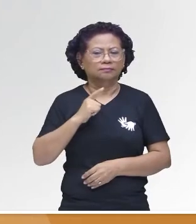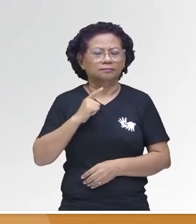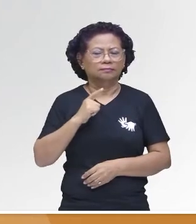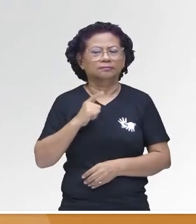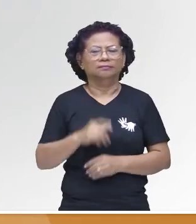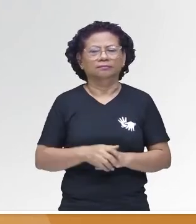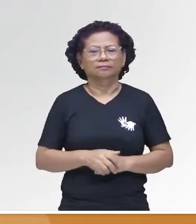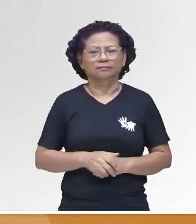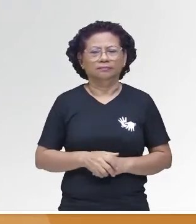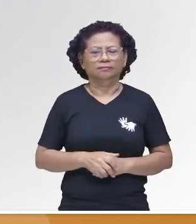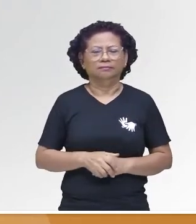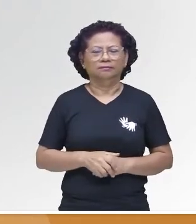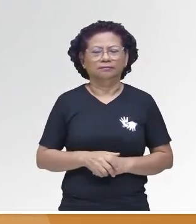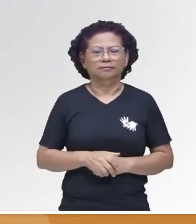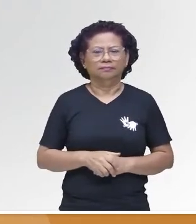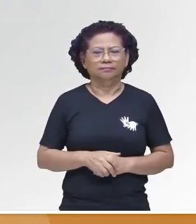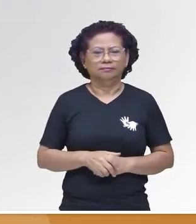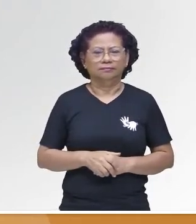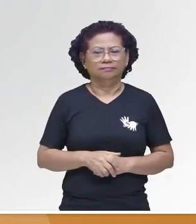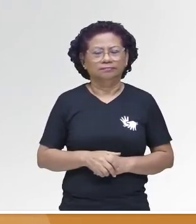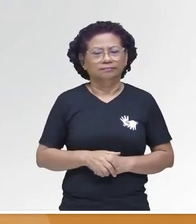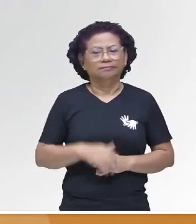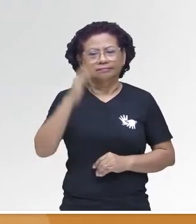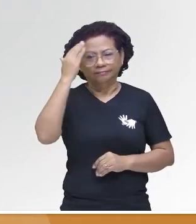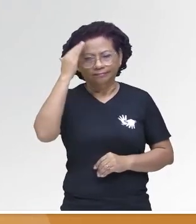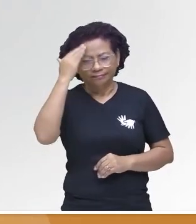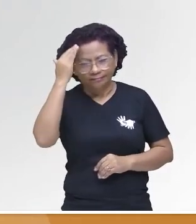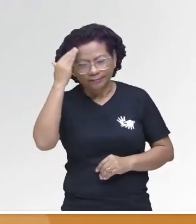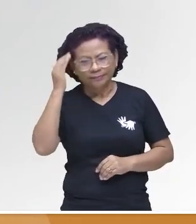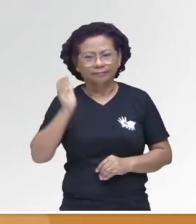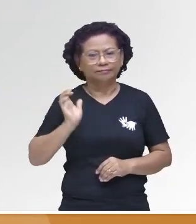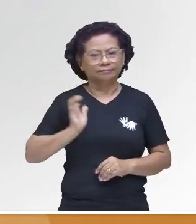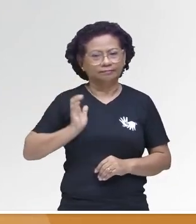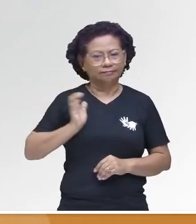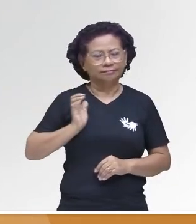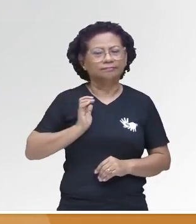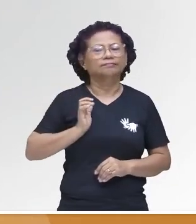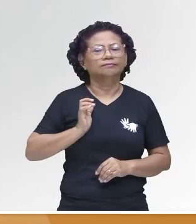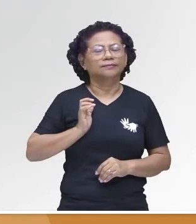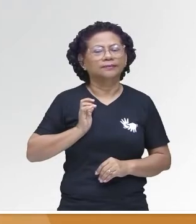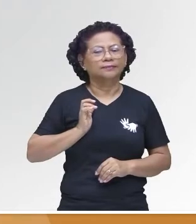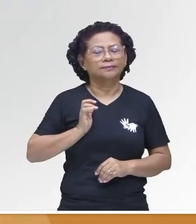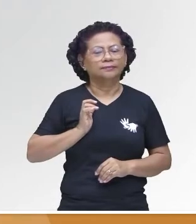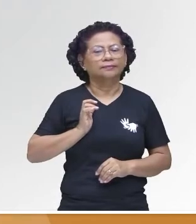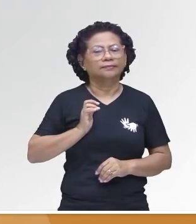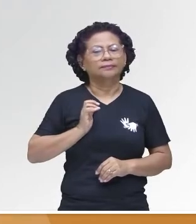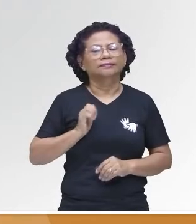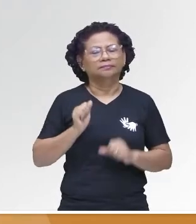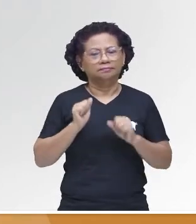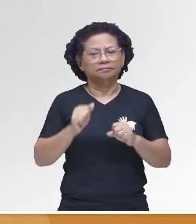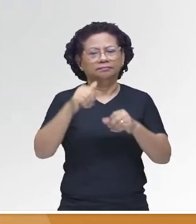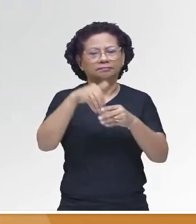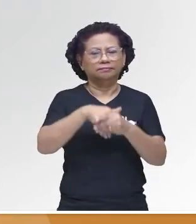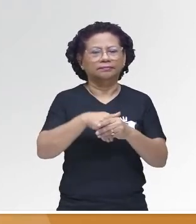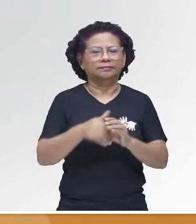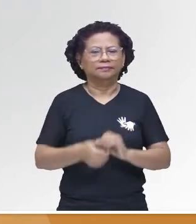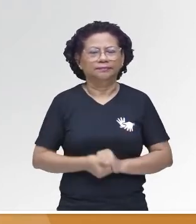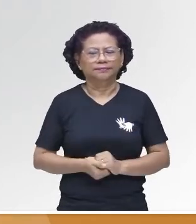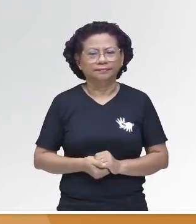quem tivesse uma certa quantidade de dinheiro também. Tá? E nós temos um outro elemento aqui, o